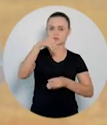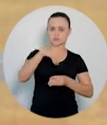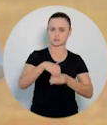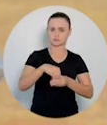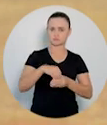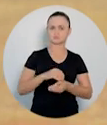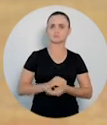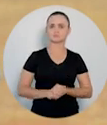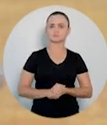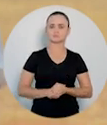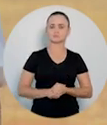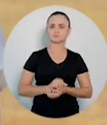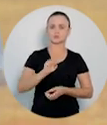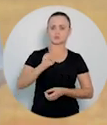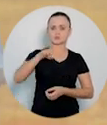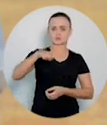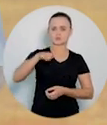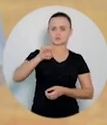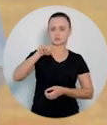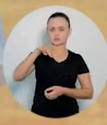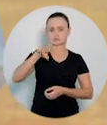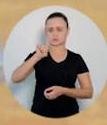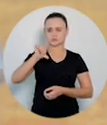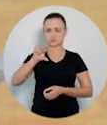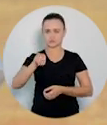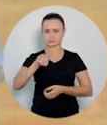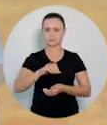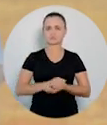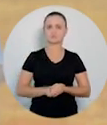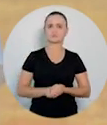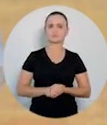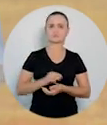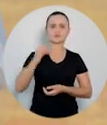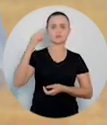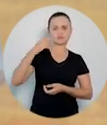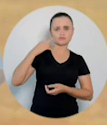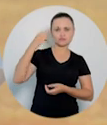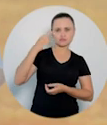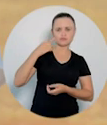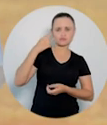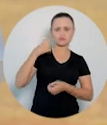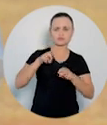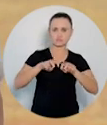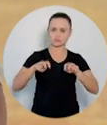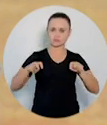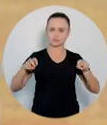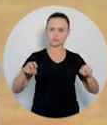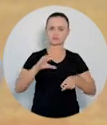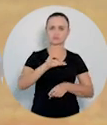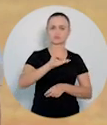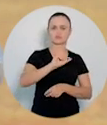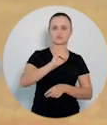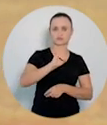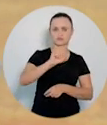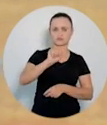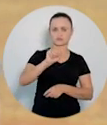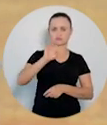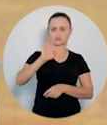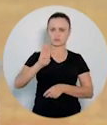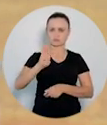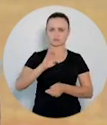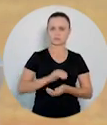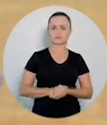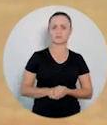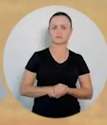Federal. As advogadas e os advogados vão ocupar as cadeiras da Ordem no CNMP e no CNJ. André Luiz